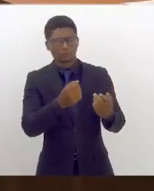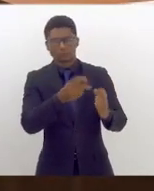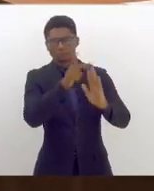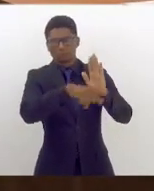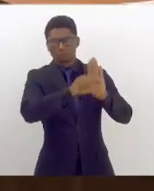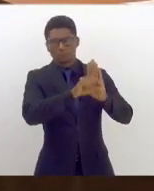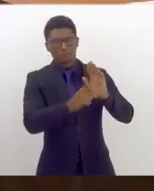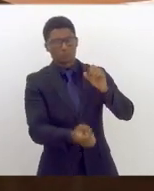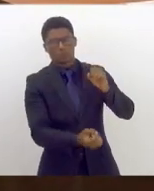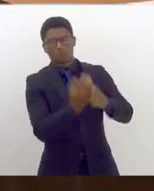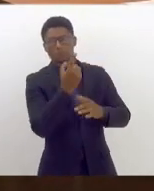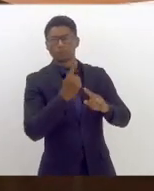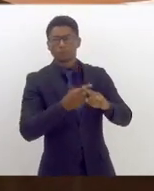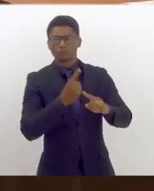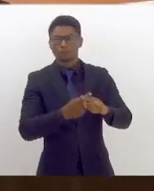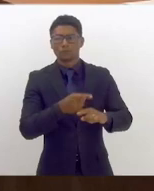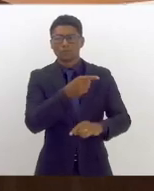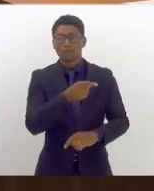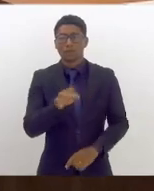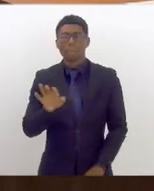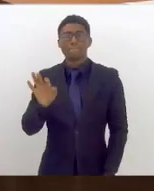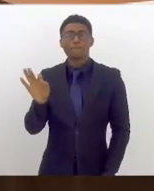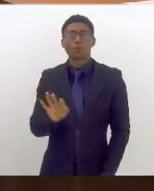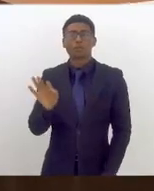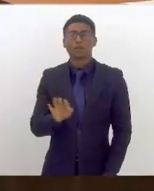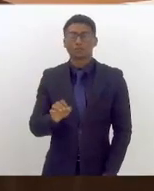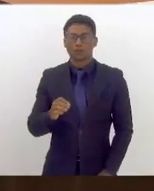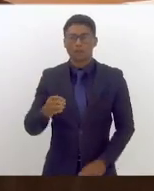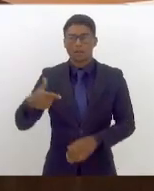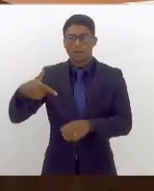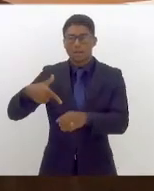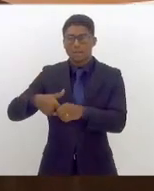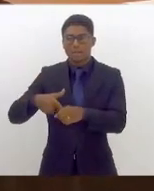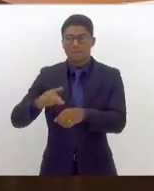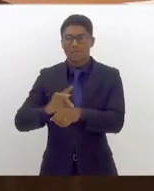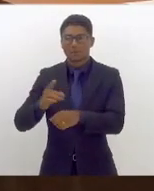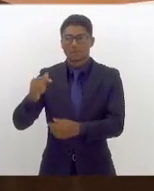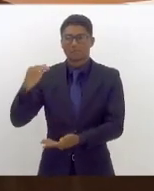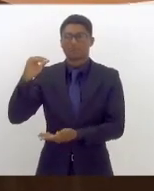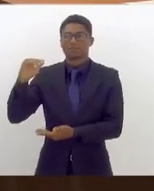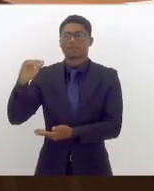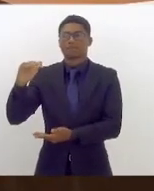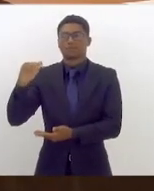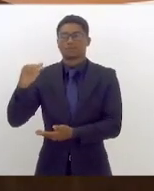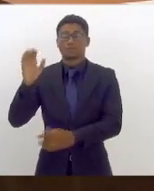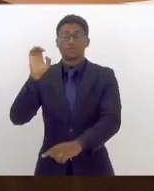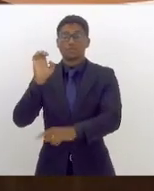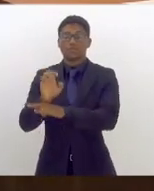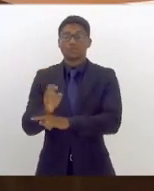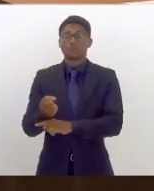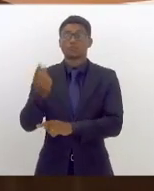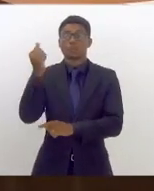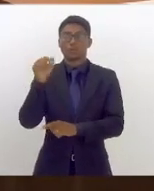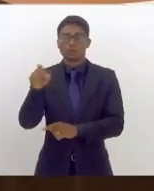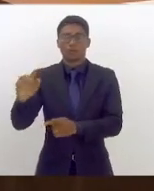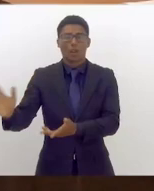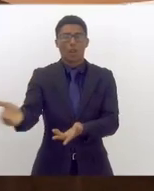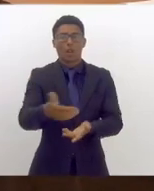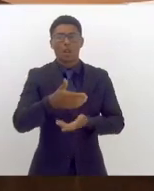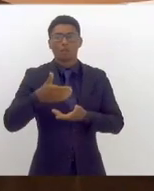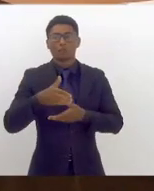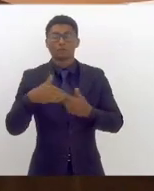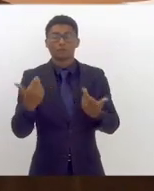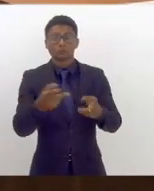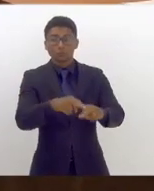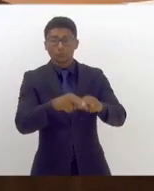achou o barril de petróleo a gente ia botar uma fortuna nos cofres do estado e por isso foi junto com